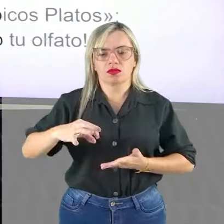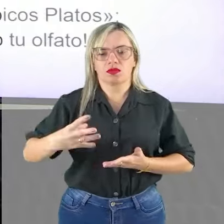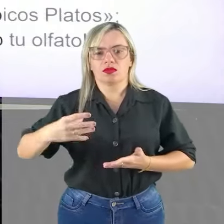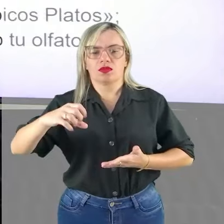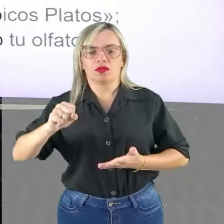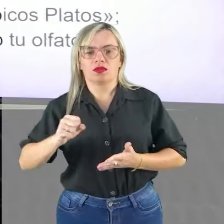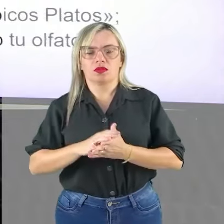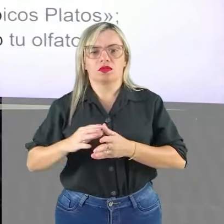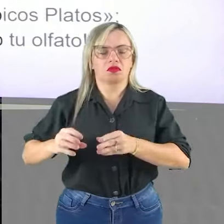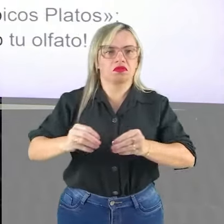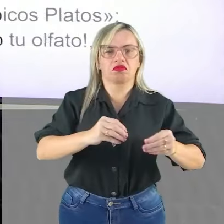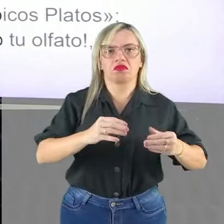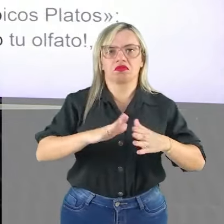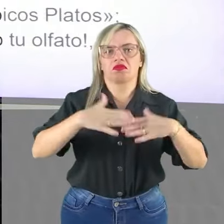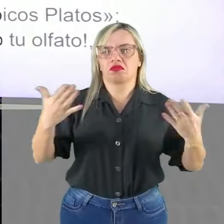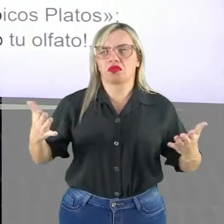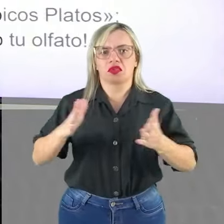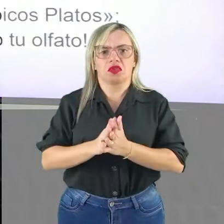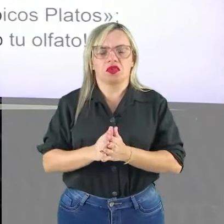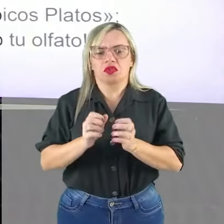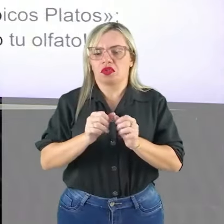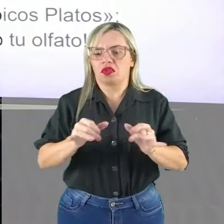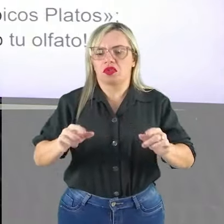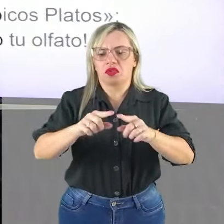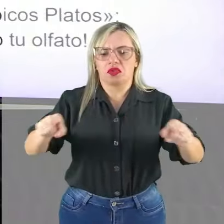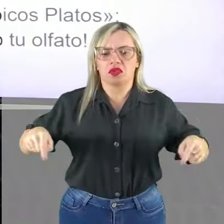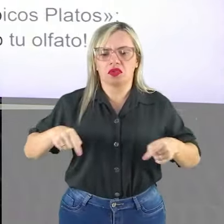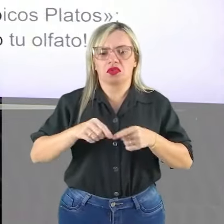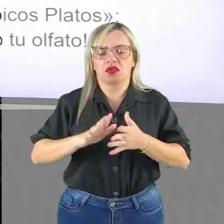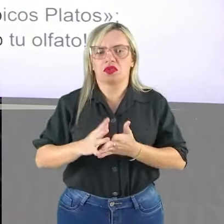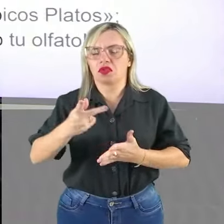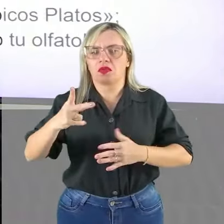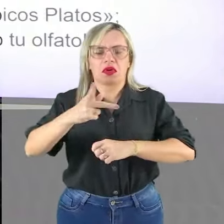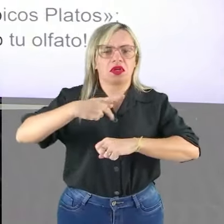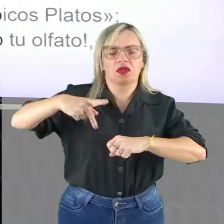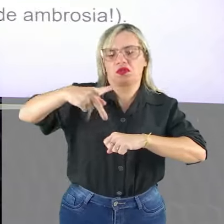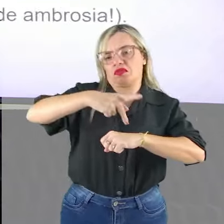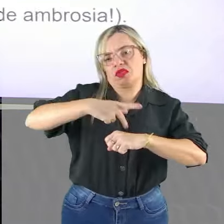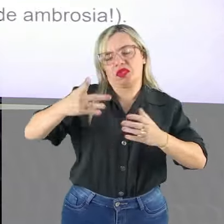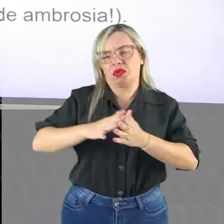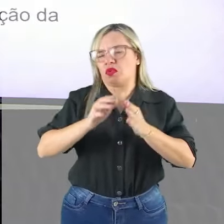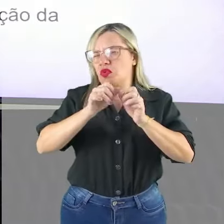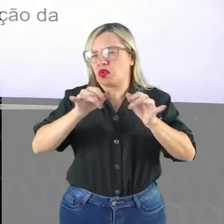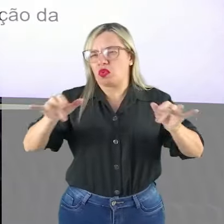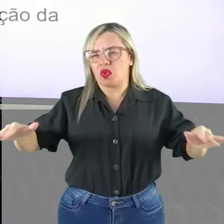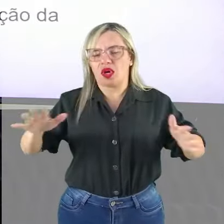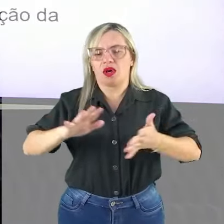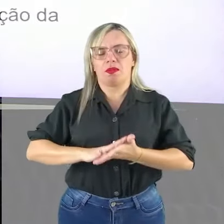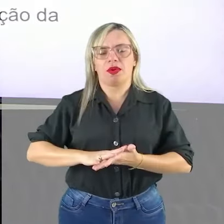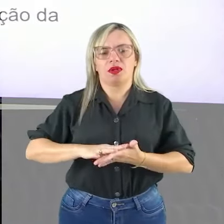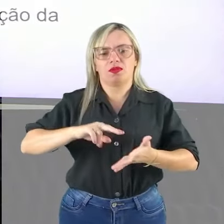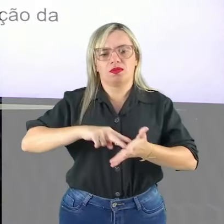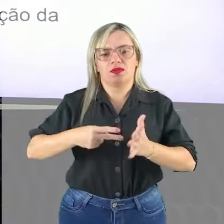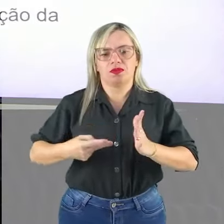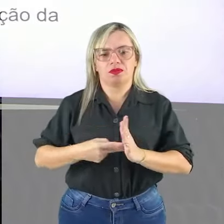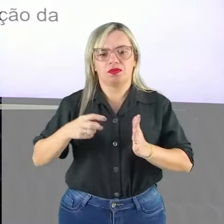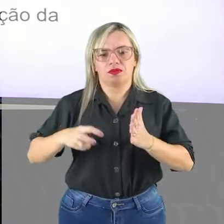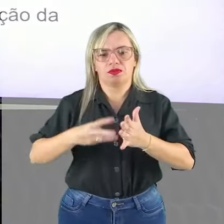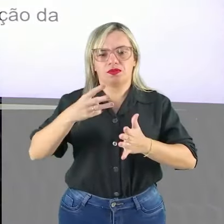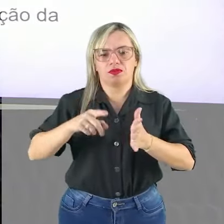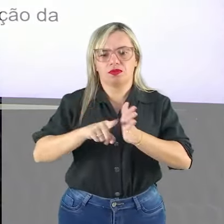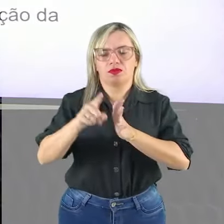maneira muito Ampla né no seu chão no seu espaço no seu país etc vamos lá a questão me diz questão